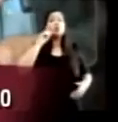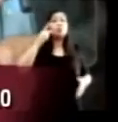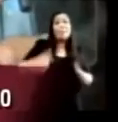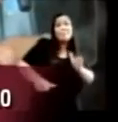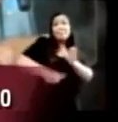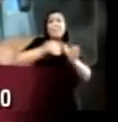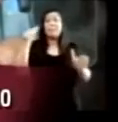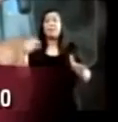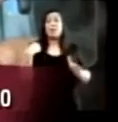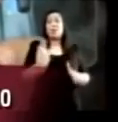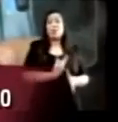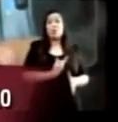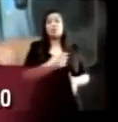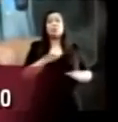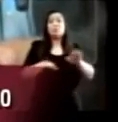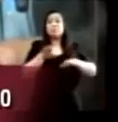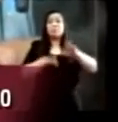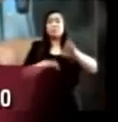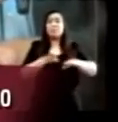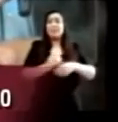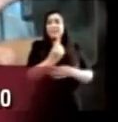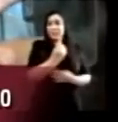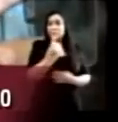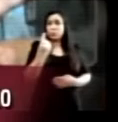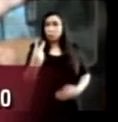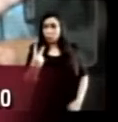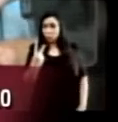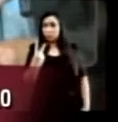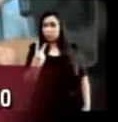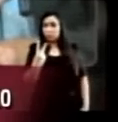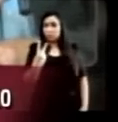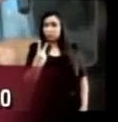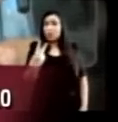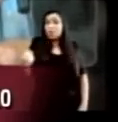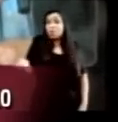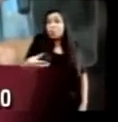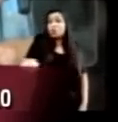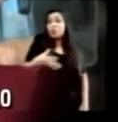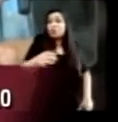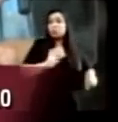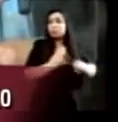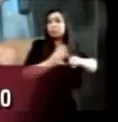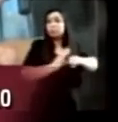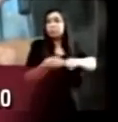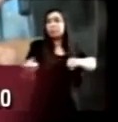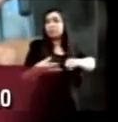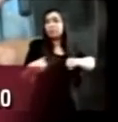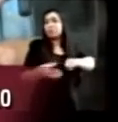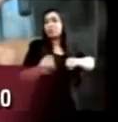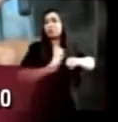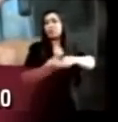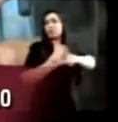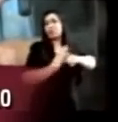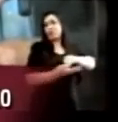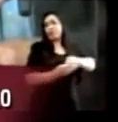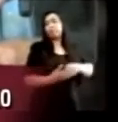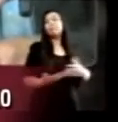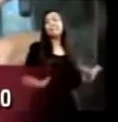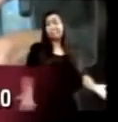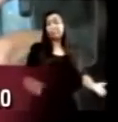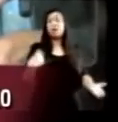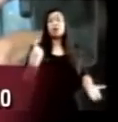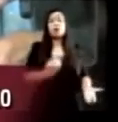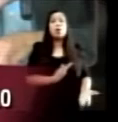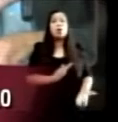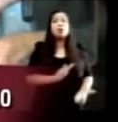aqui nós estamos com uma média móvel de 112 novos casos por dia. Gente, nós